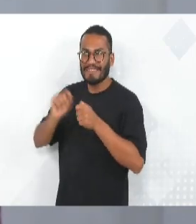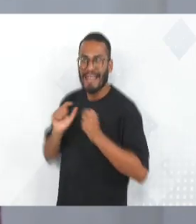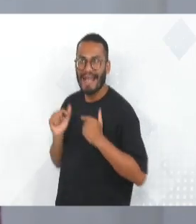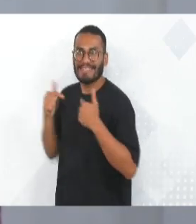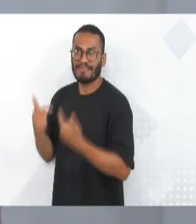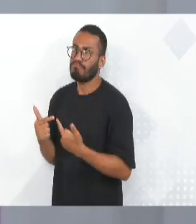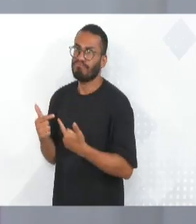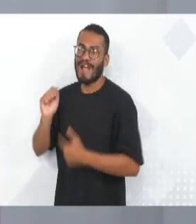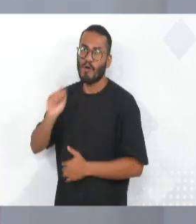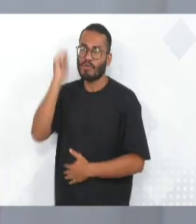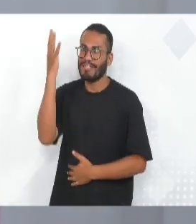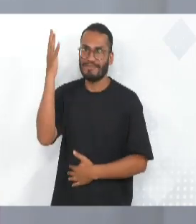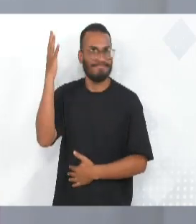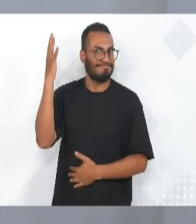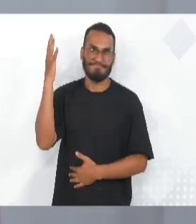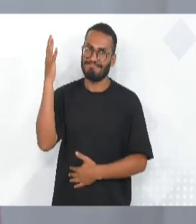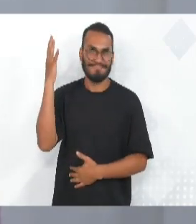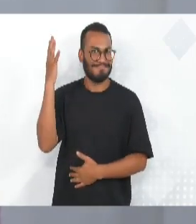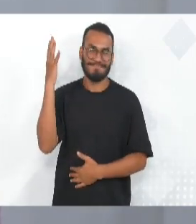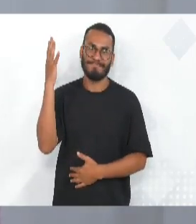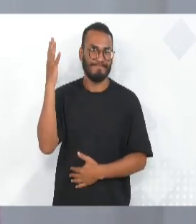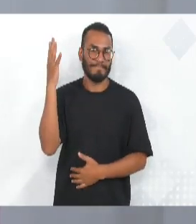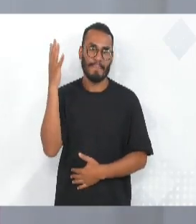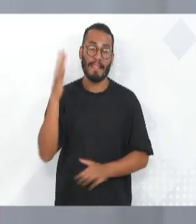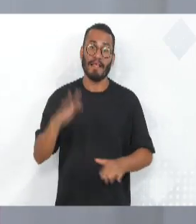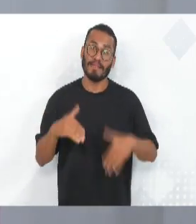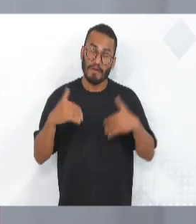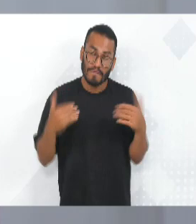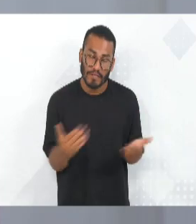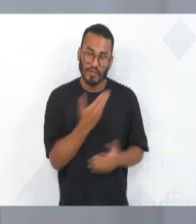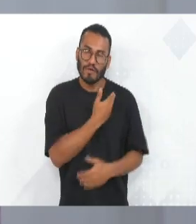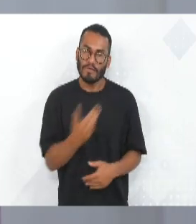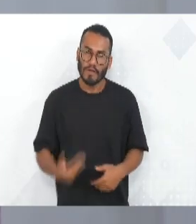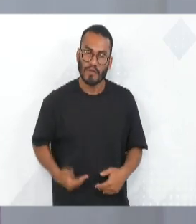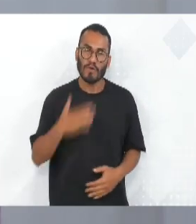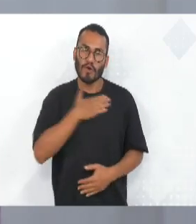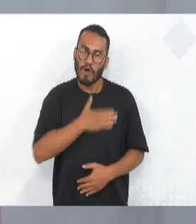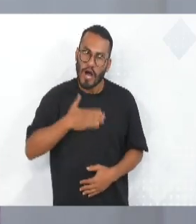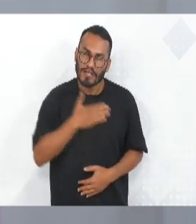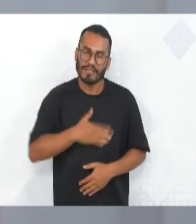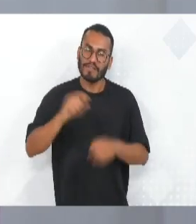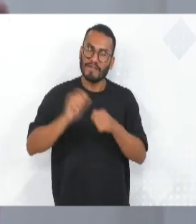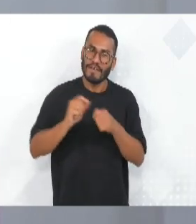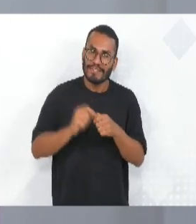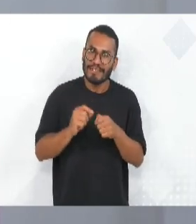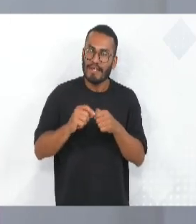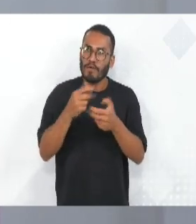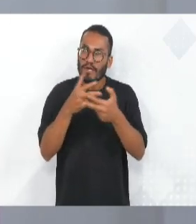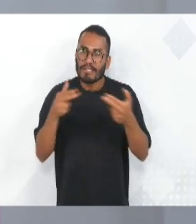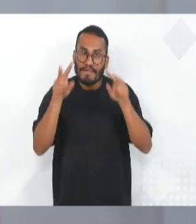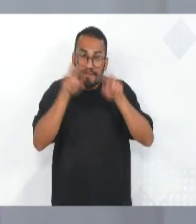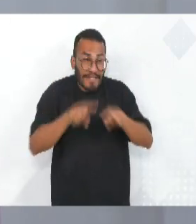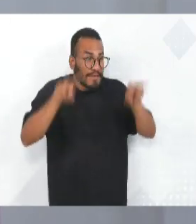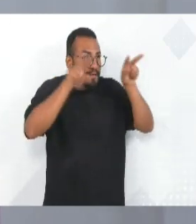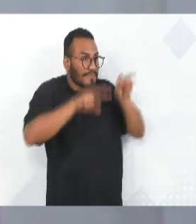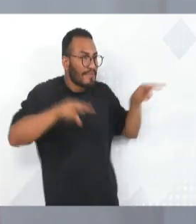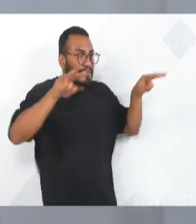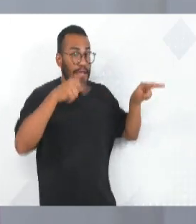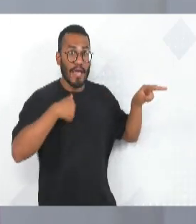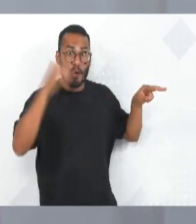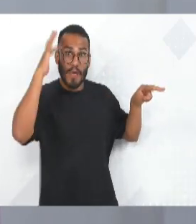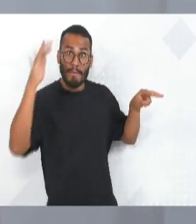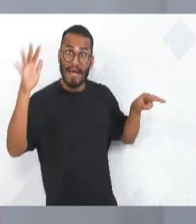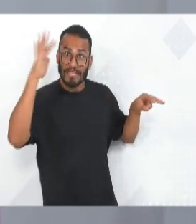ação isso não acontece talvez esse governo gosta muito de fazer algo que de visibilidade eu fico